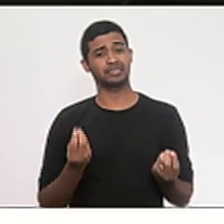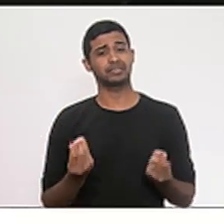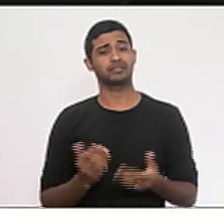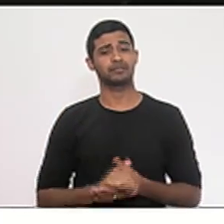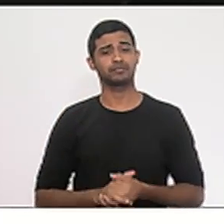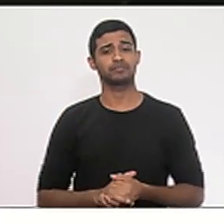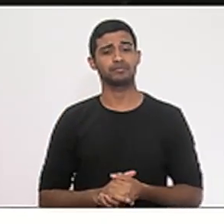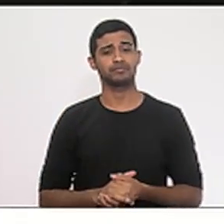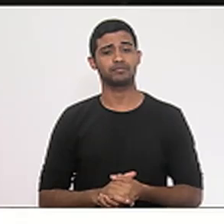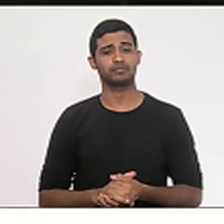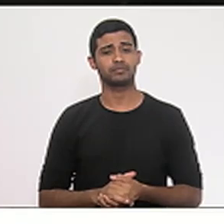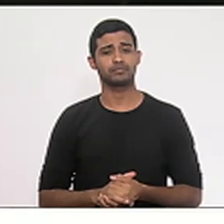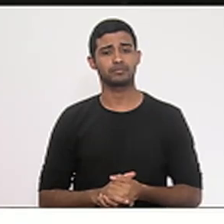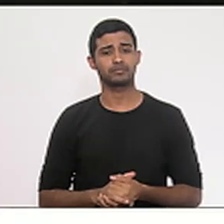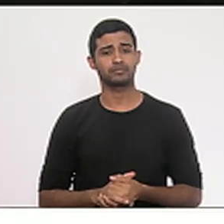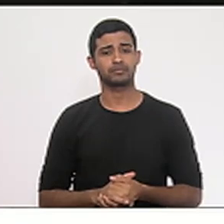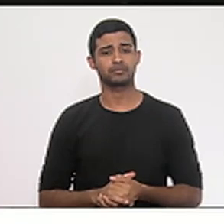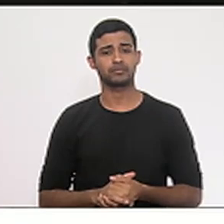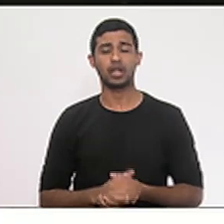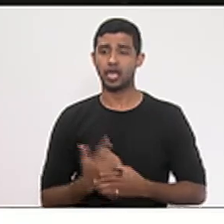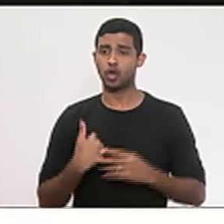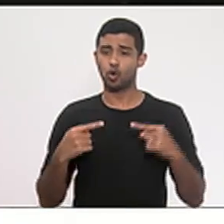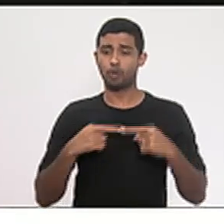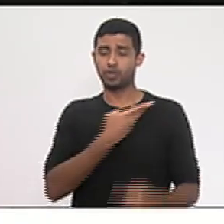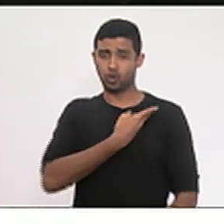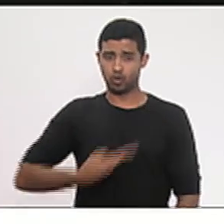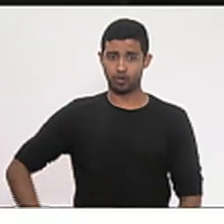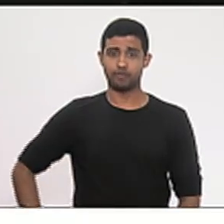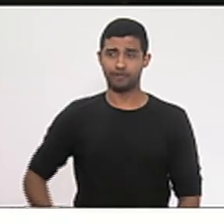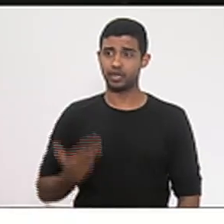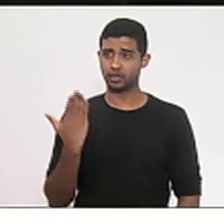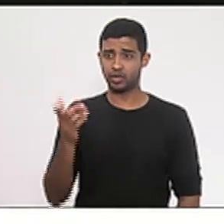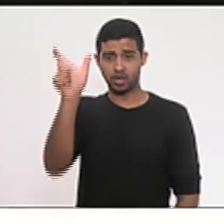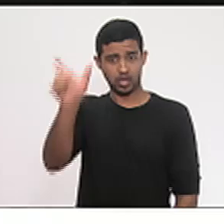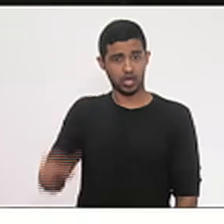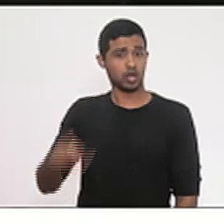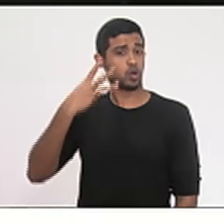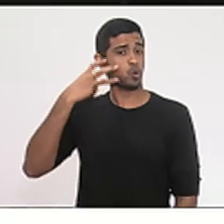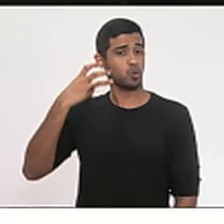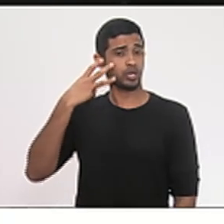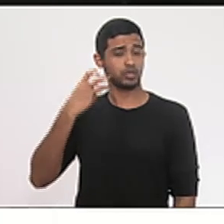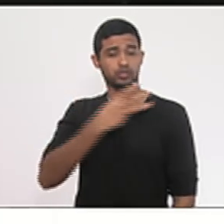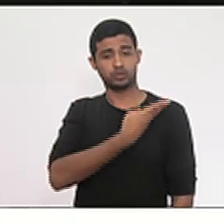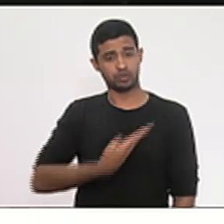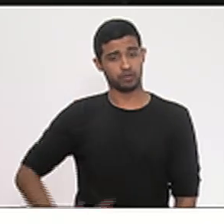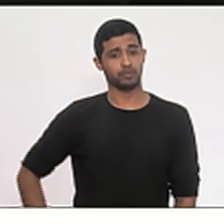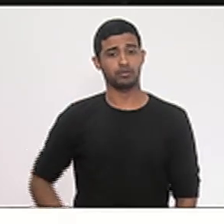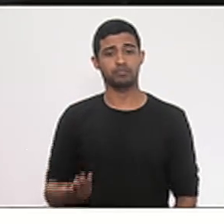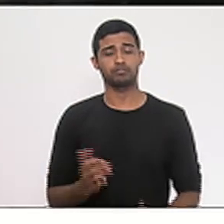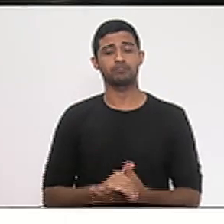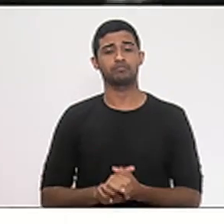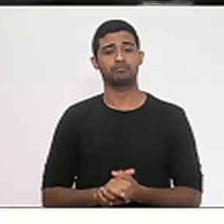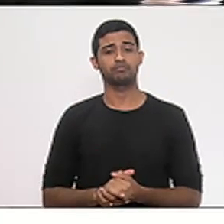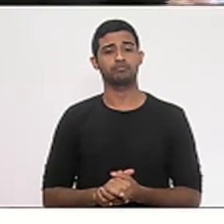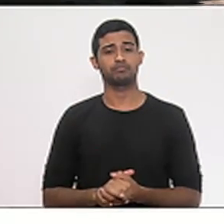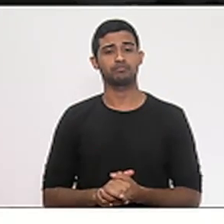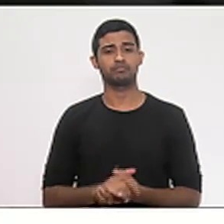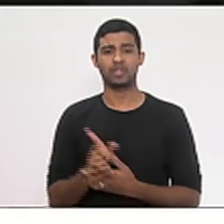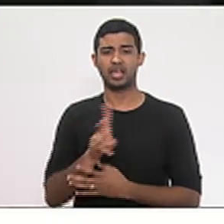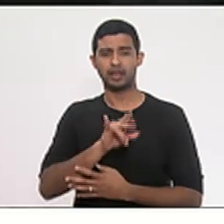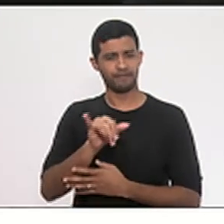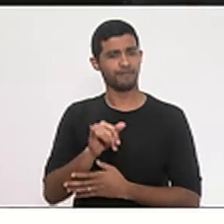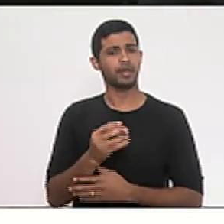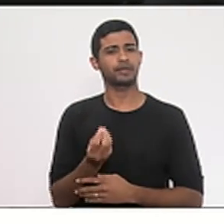tenho convicção que faço parte do governo, do nosso governador Wilson Witzel, e que ele vai, com